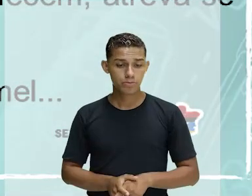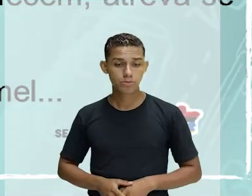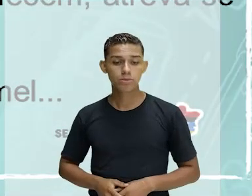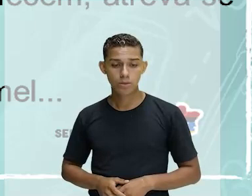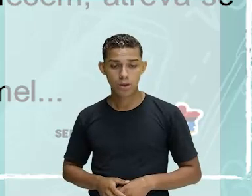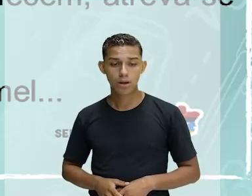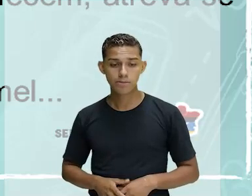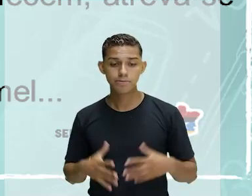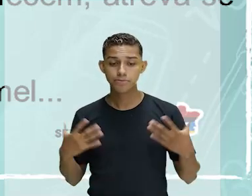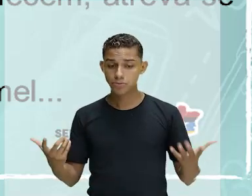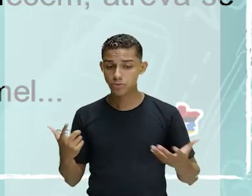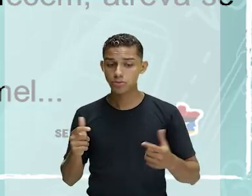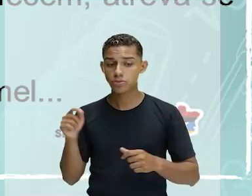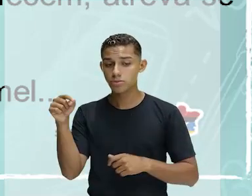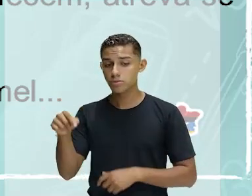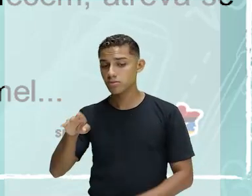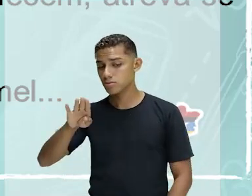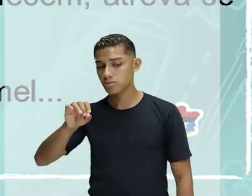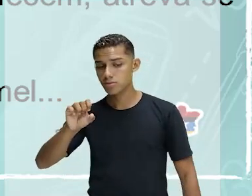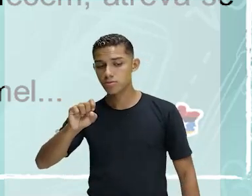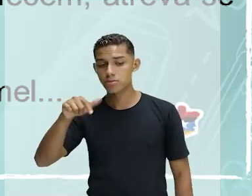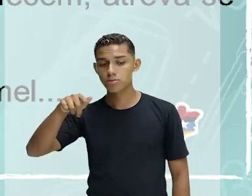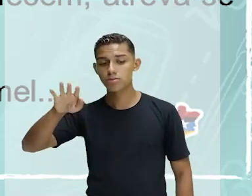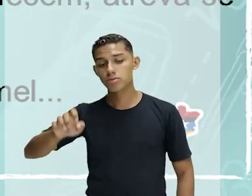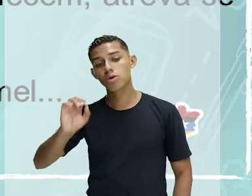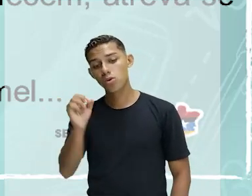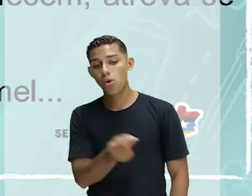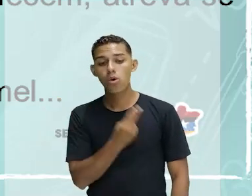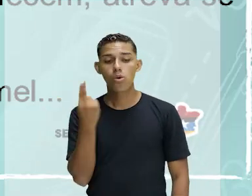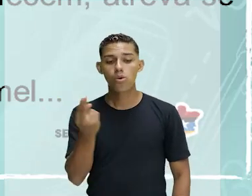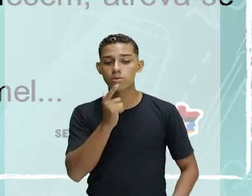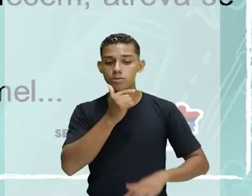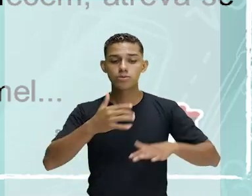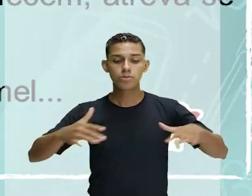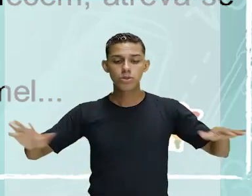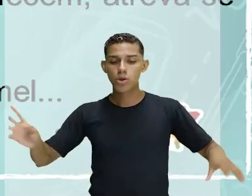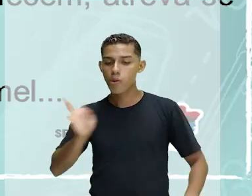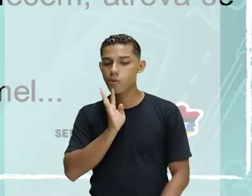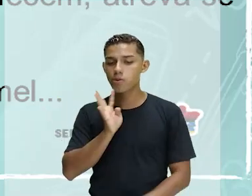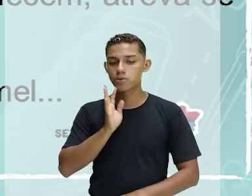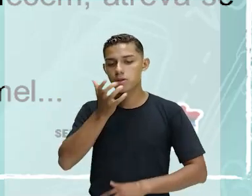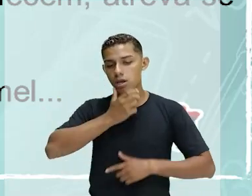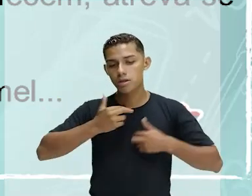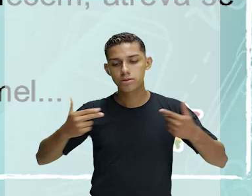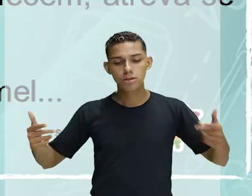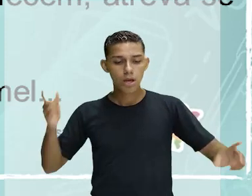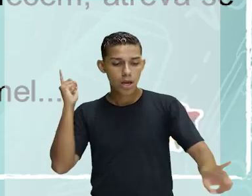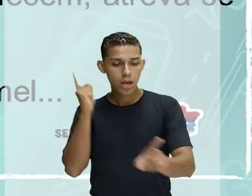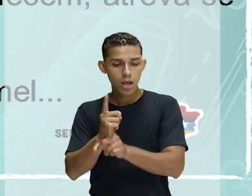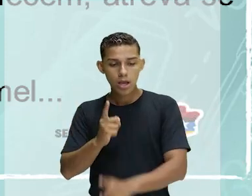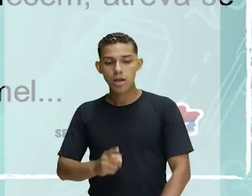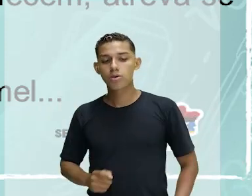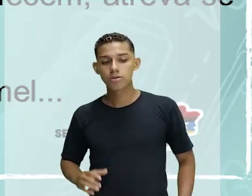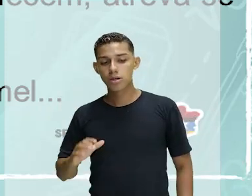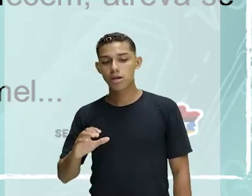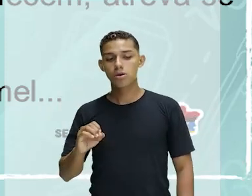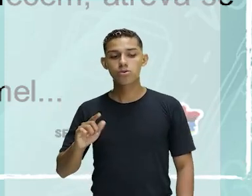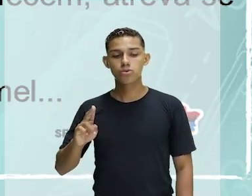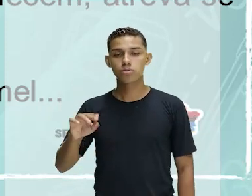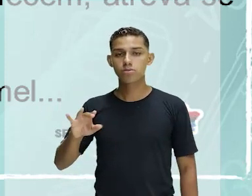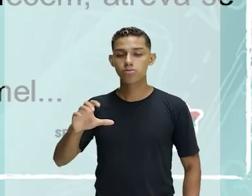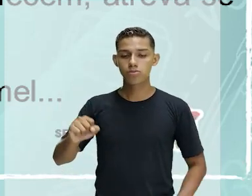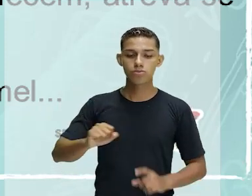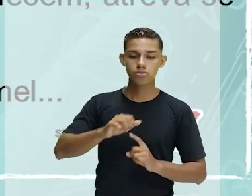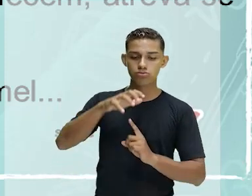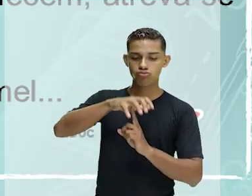bosque ou no meio do mar, conheça o que? Os frutos, aprenda a encontrar cogumelos, passeie por trilhas que